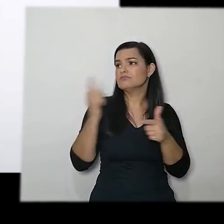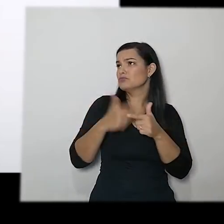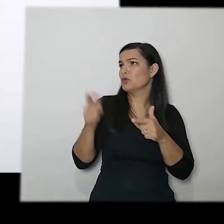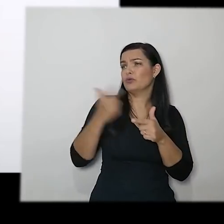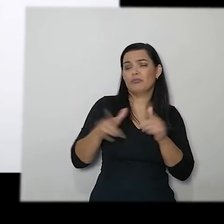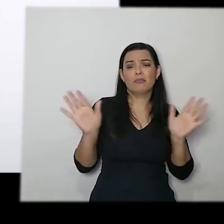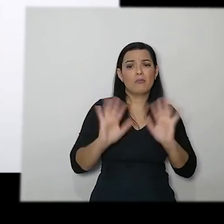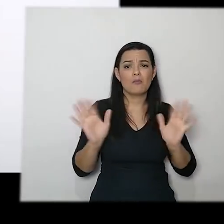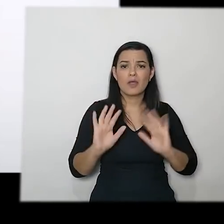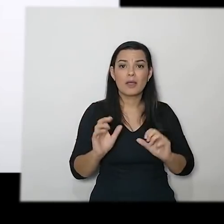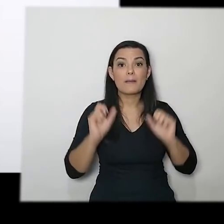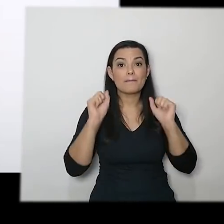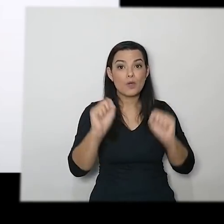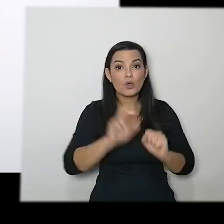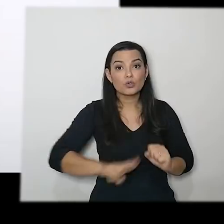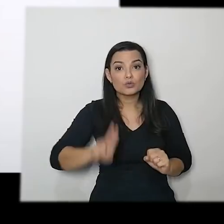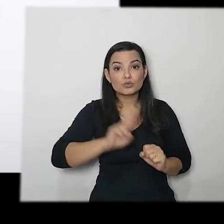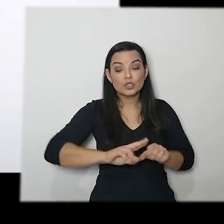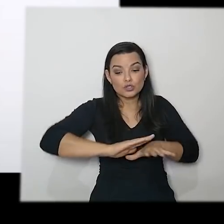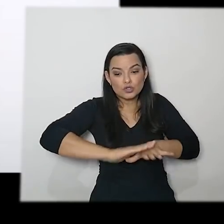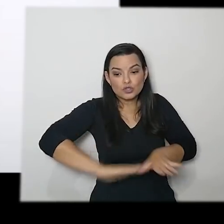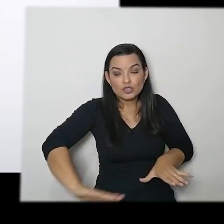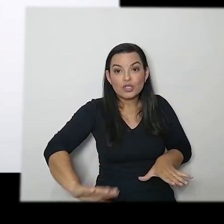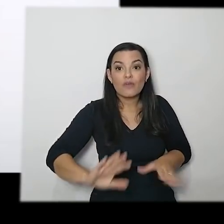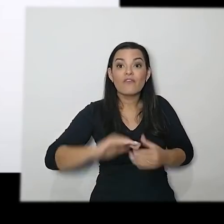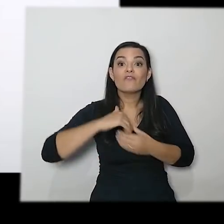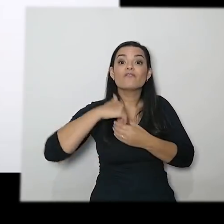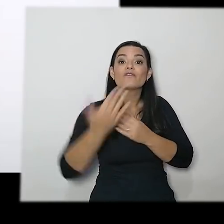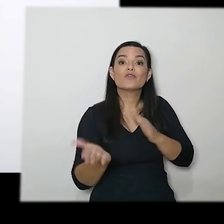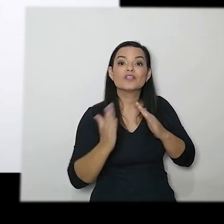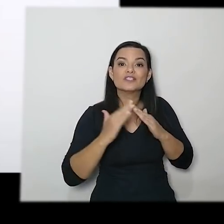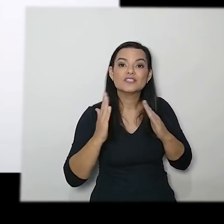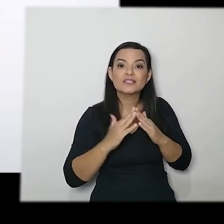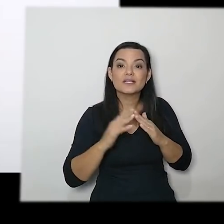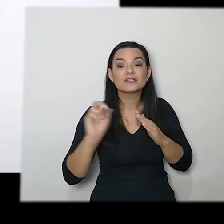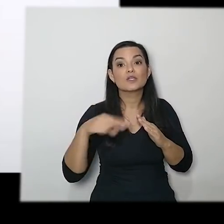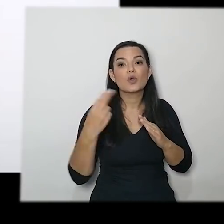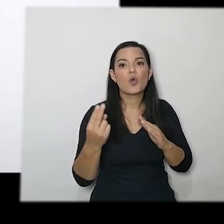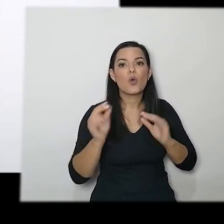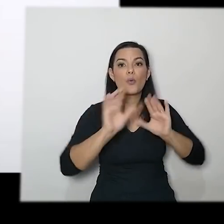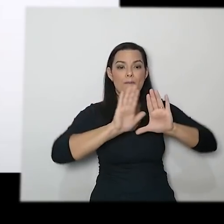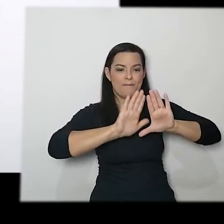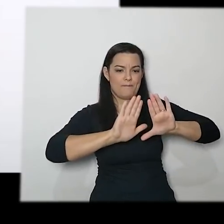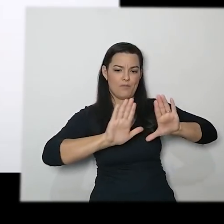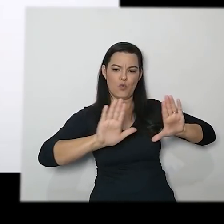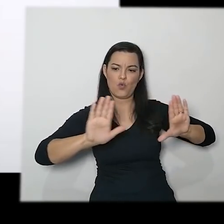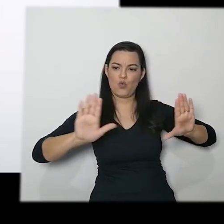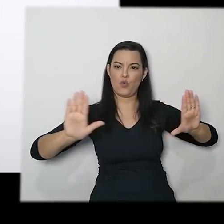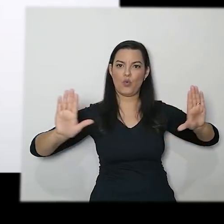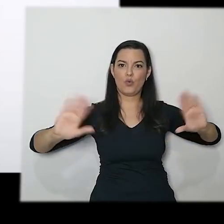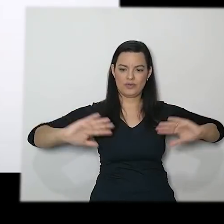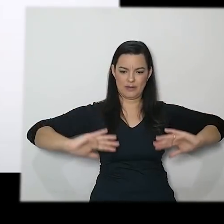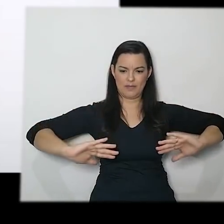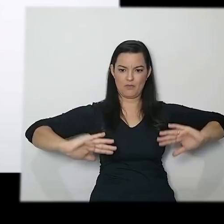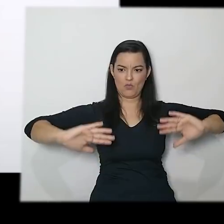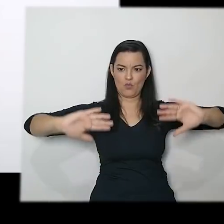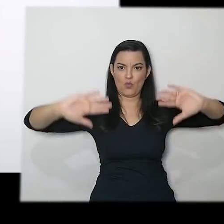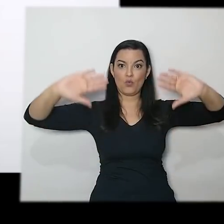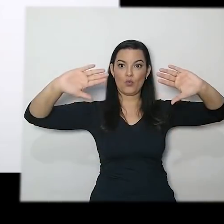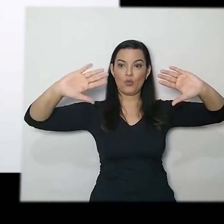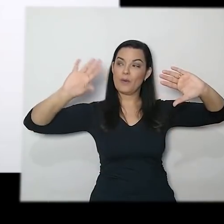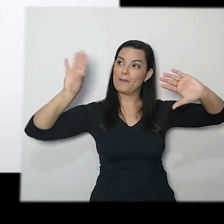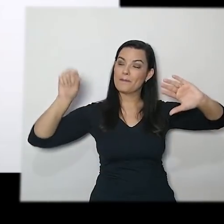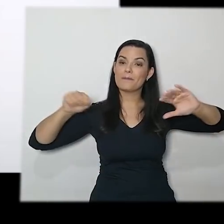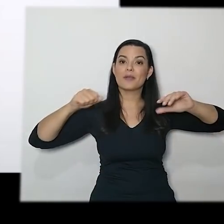nosso quintal, no muro, em tecidos como um lençol que você possa riscá-lo. Você